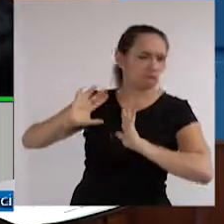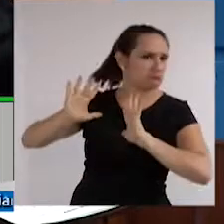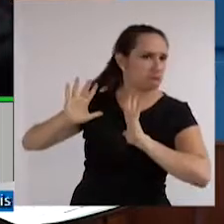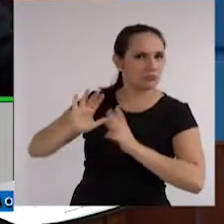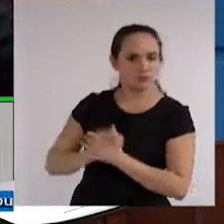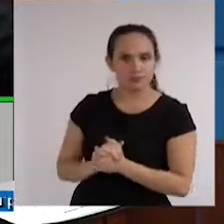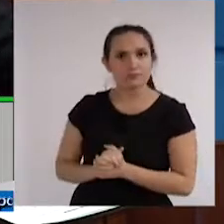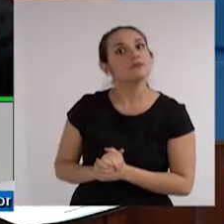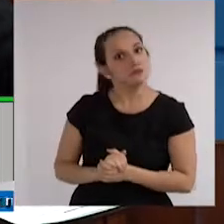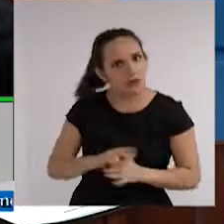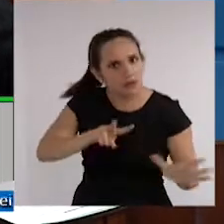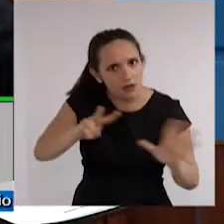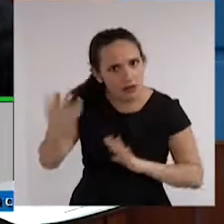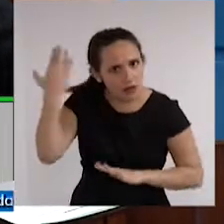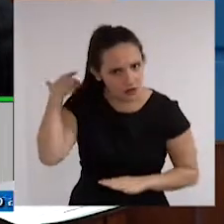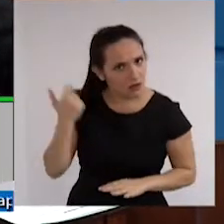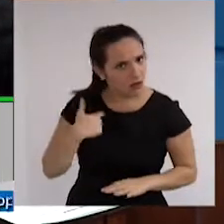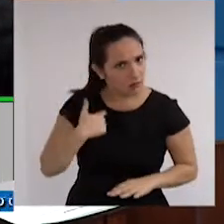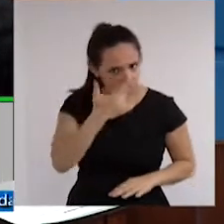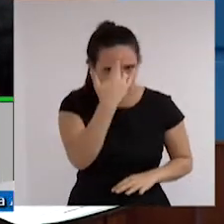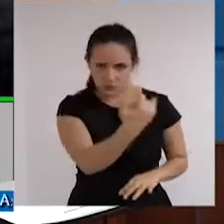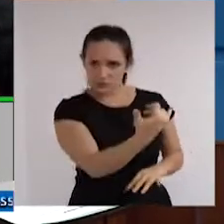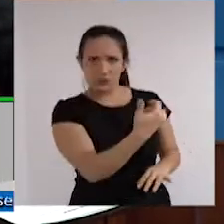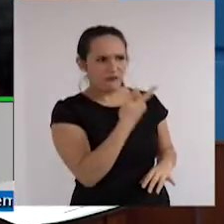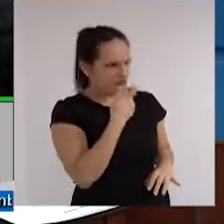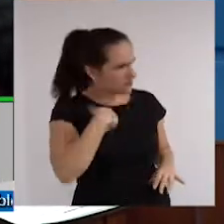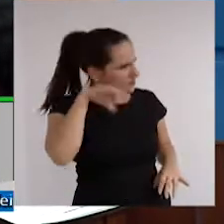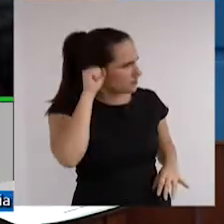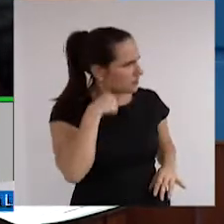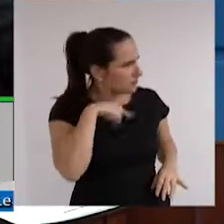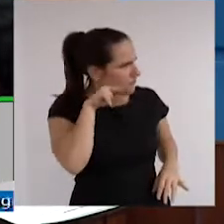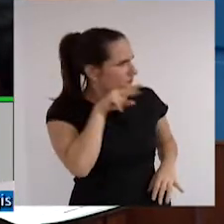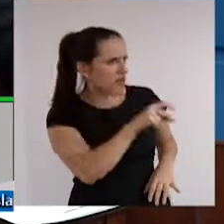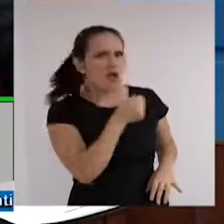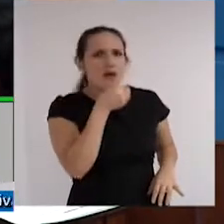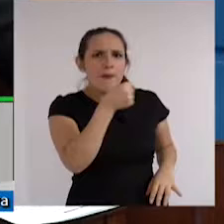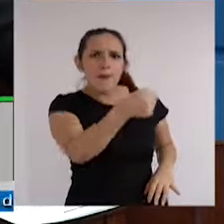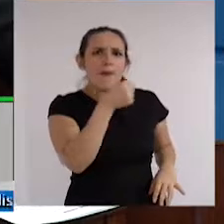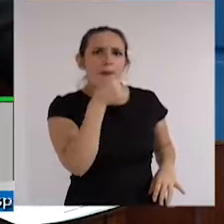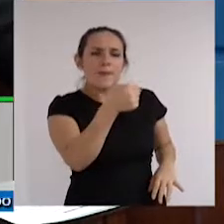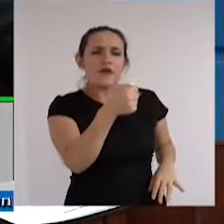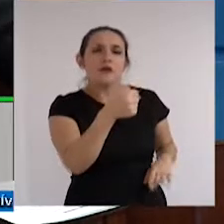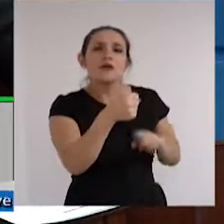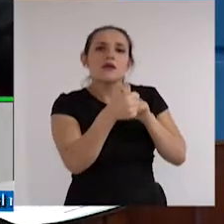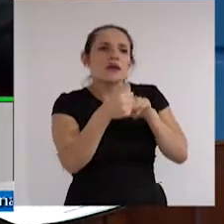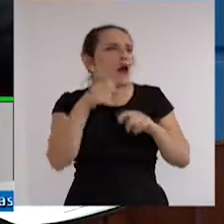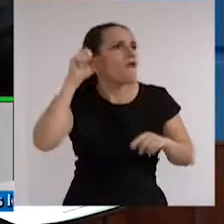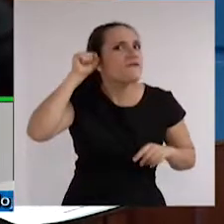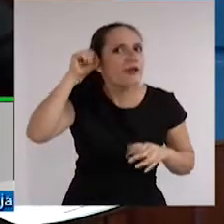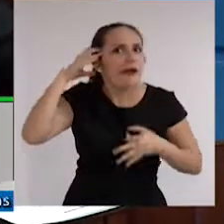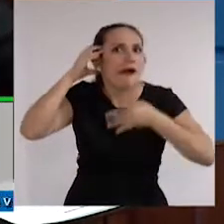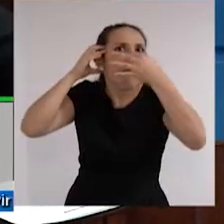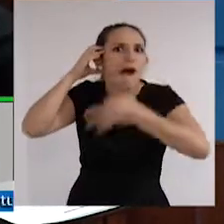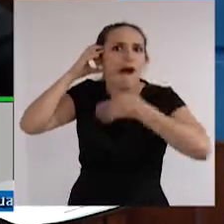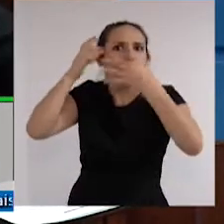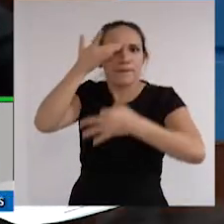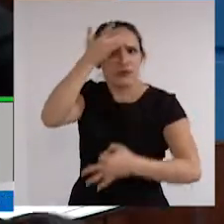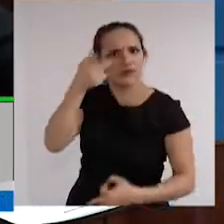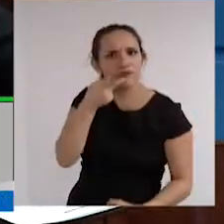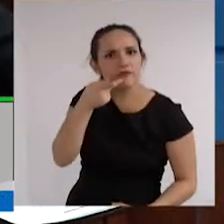Semana passada eu escutei, né, uma entrevista no rádio em